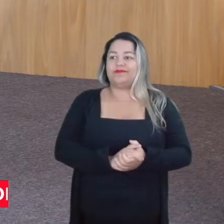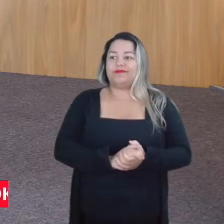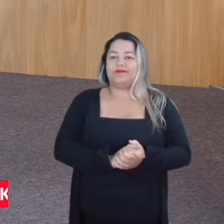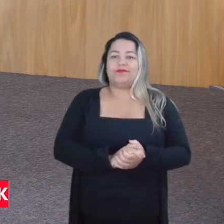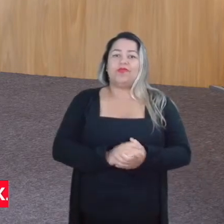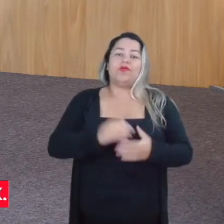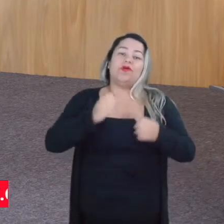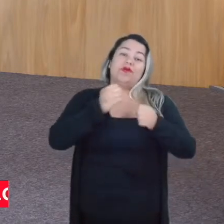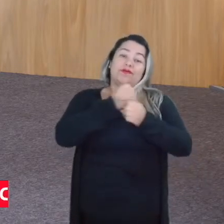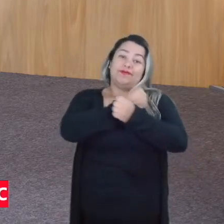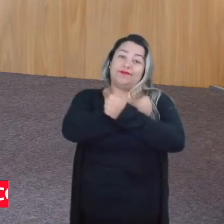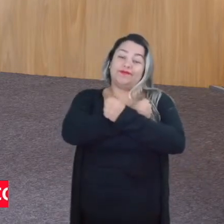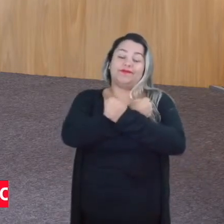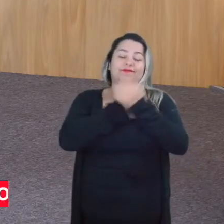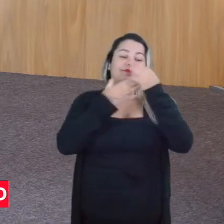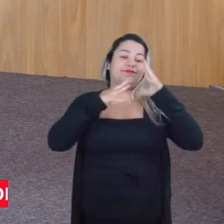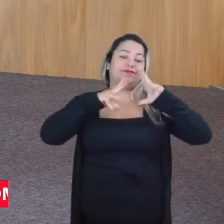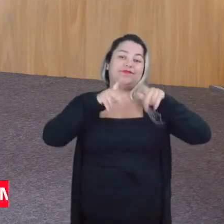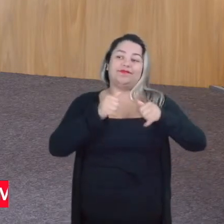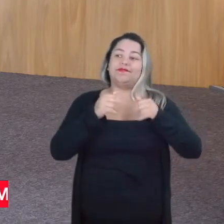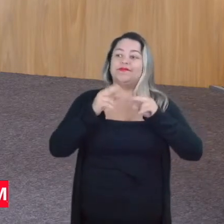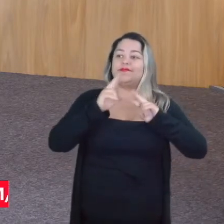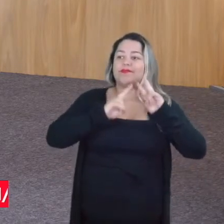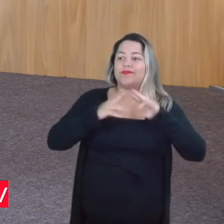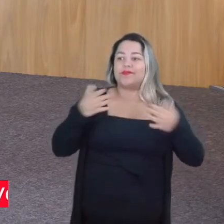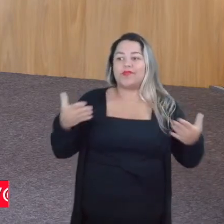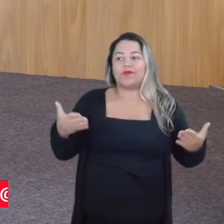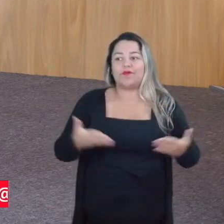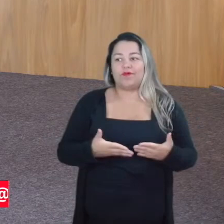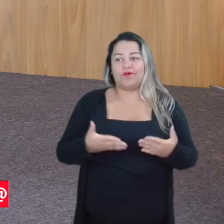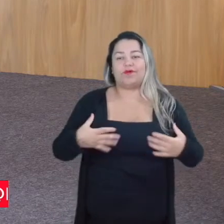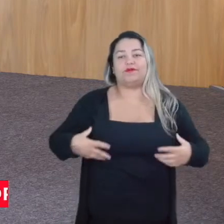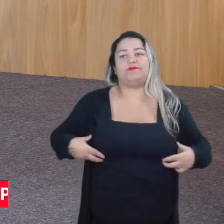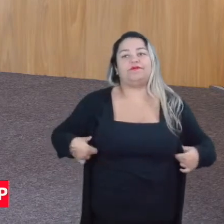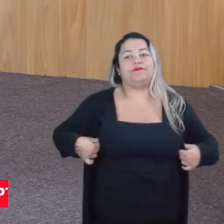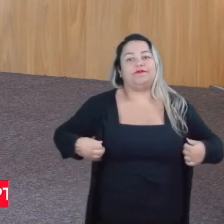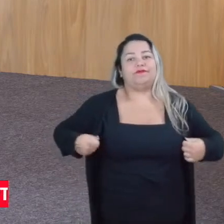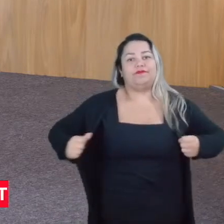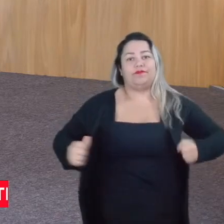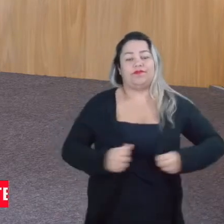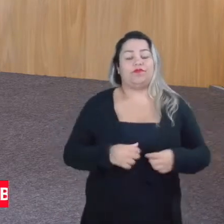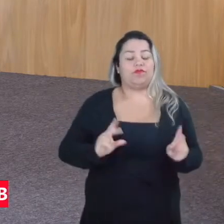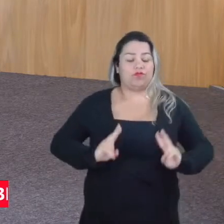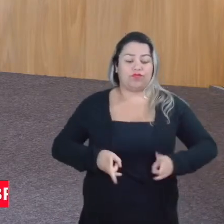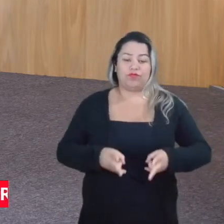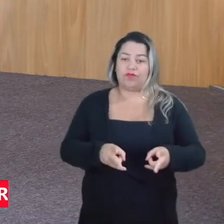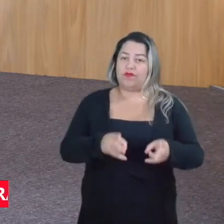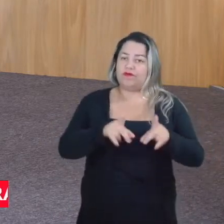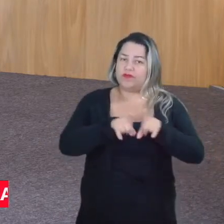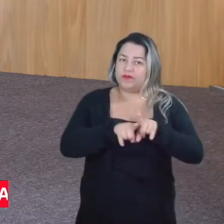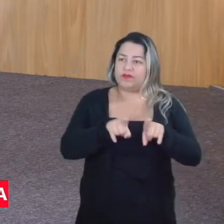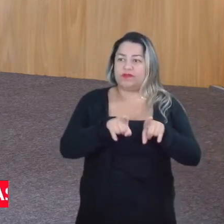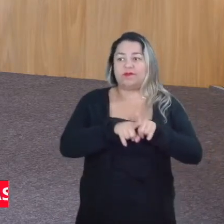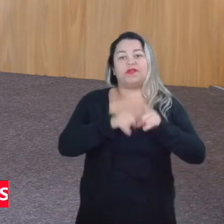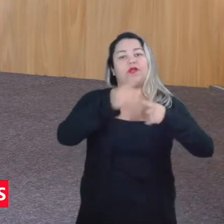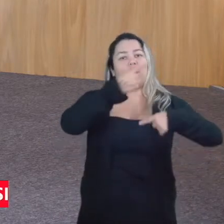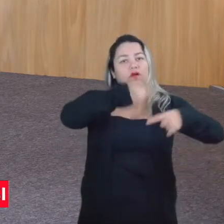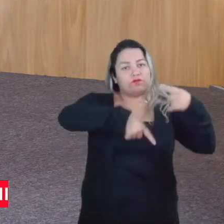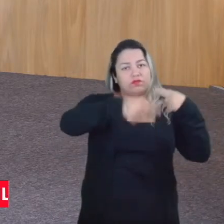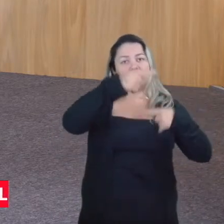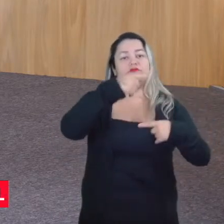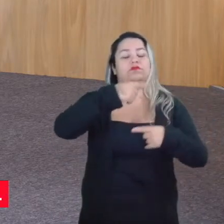Grande abraço, obrigado, Amanda, e a todos que nos acompanharam. E vamos seguir firme aqui na luta pela construção de